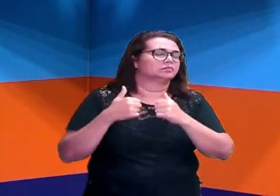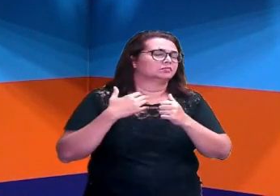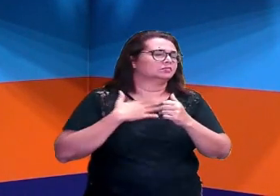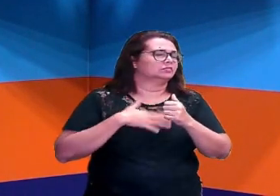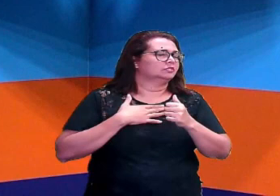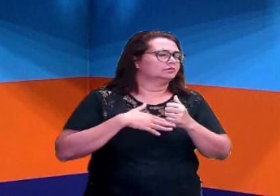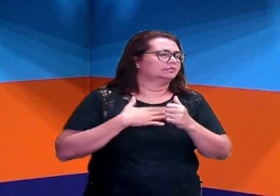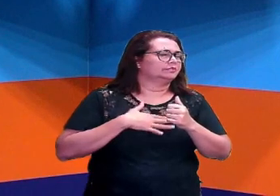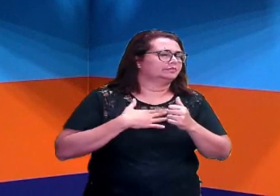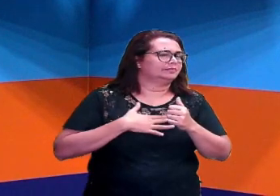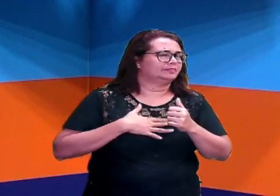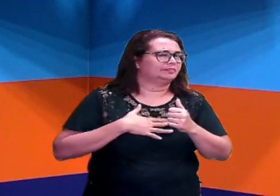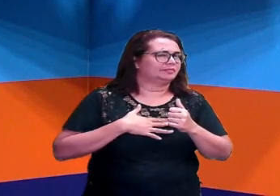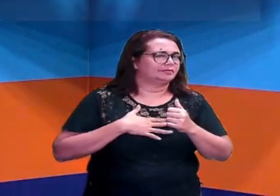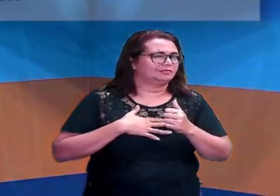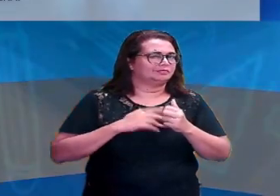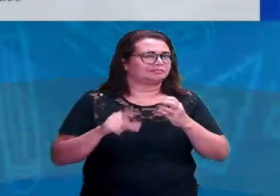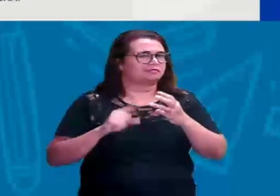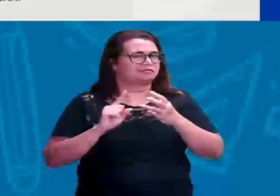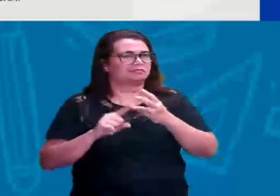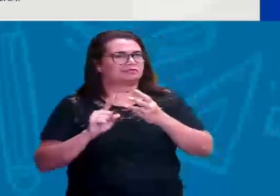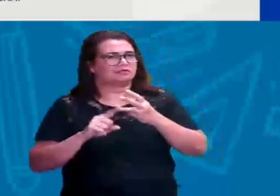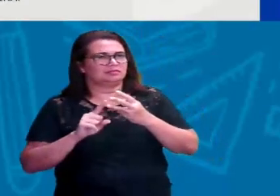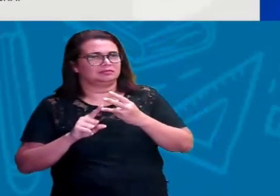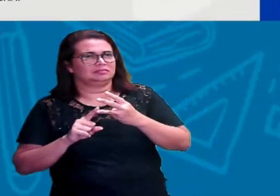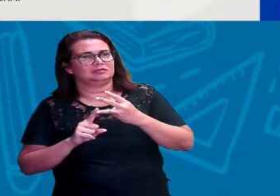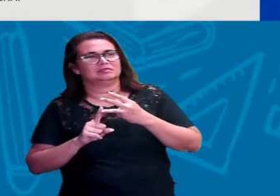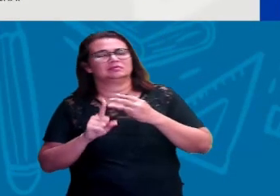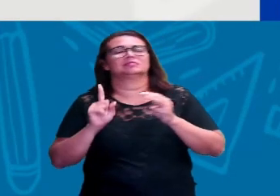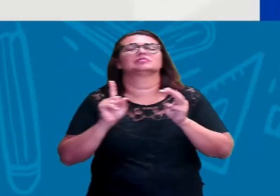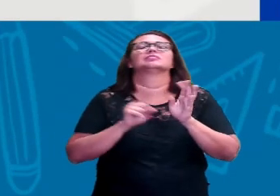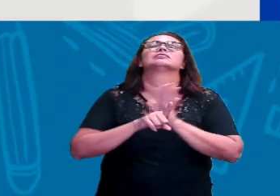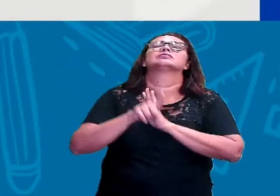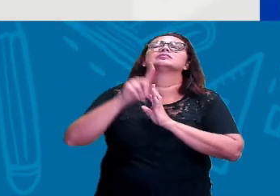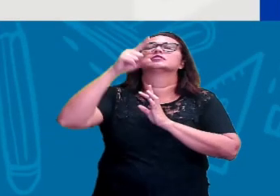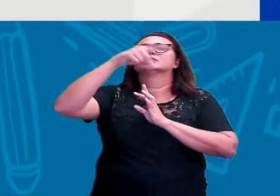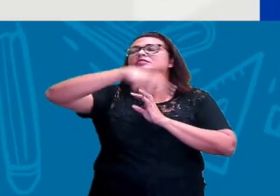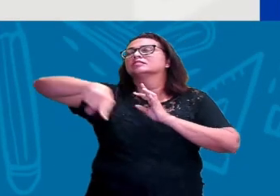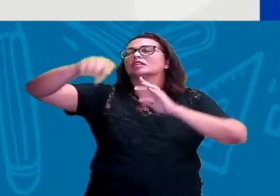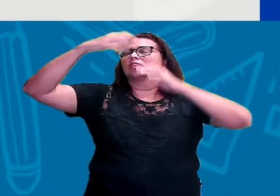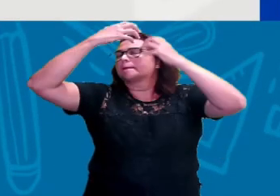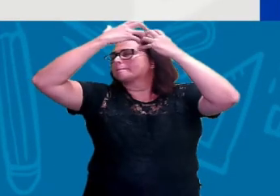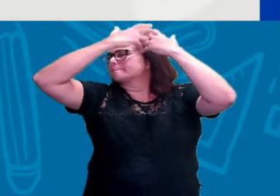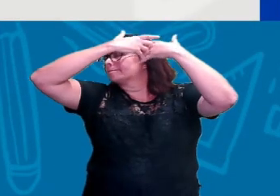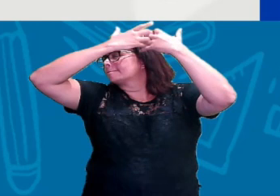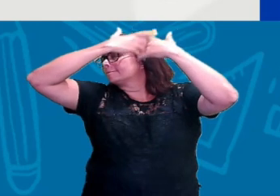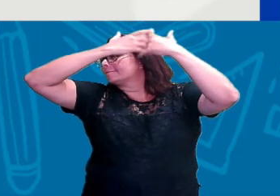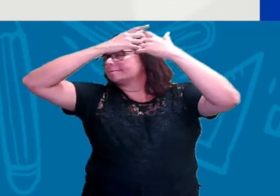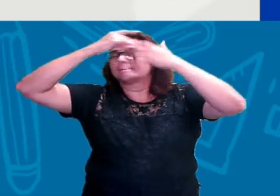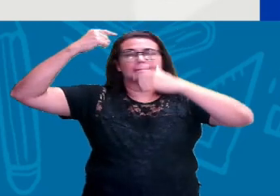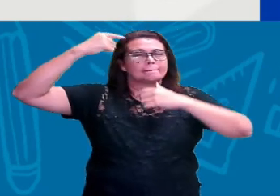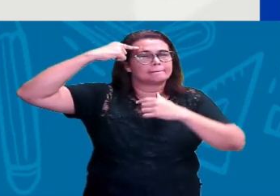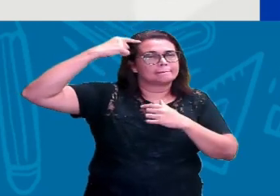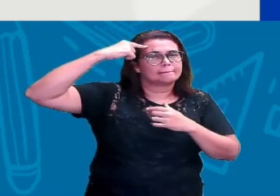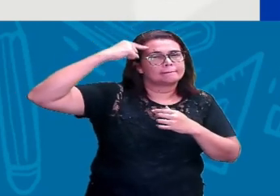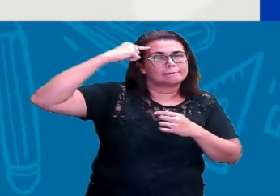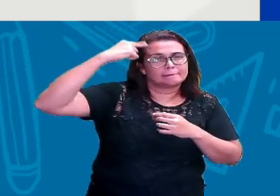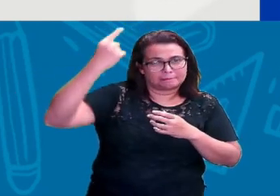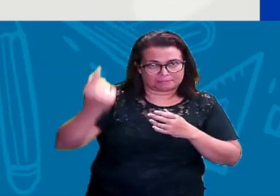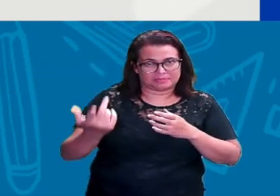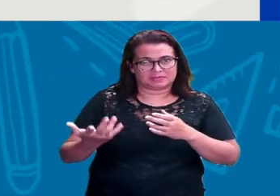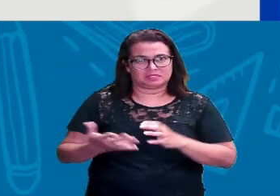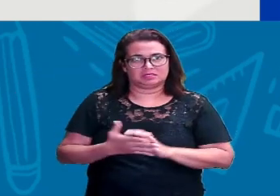para o próximo probleminha, que eu quero que vocês pensem também. Observe a imagem e